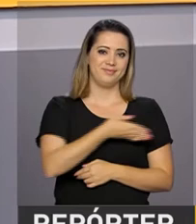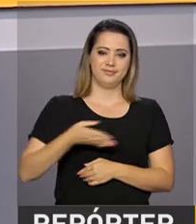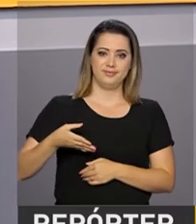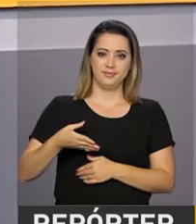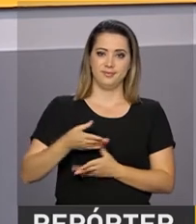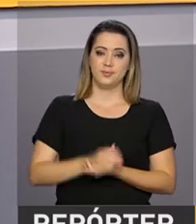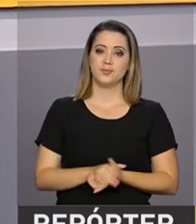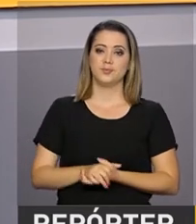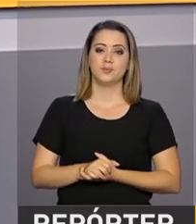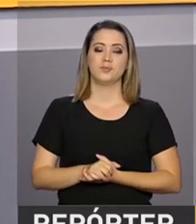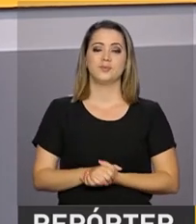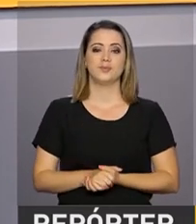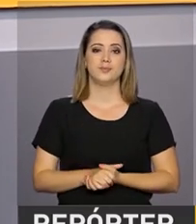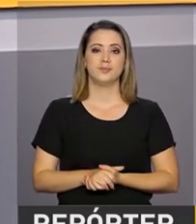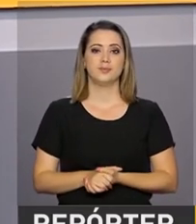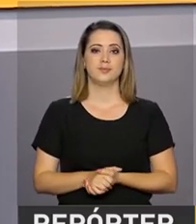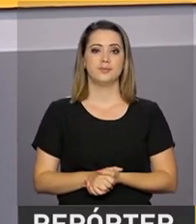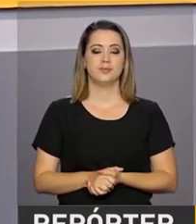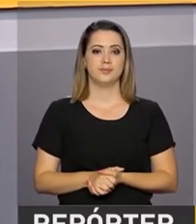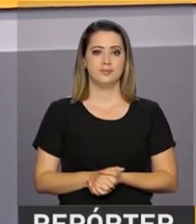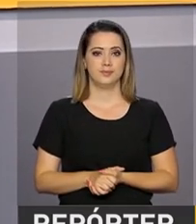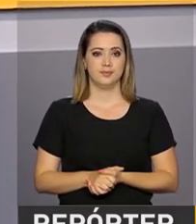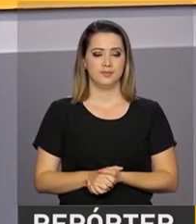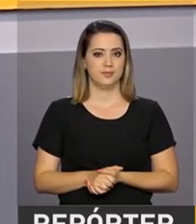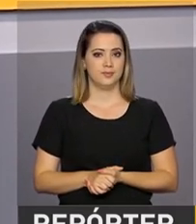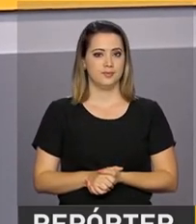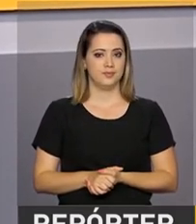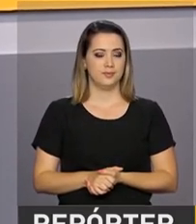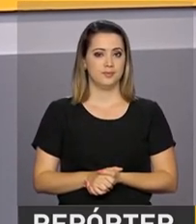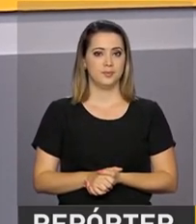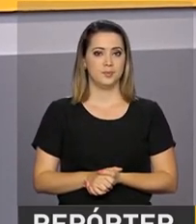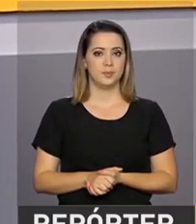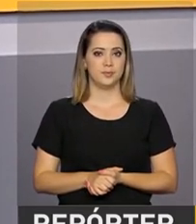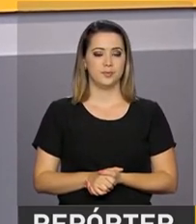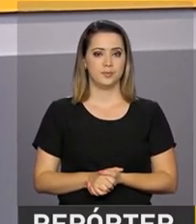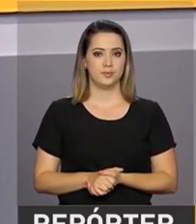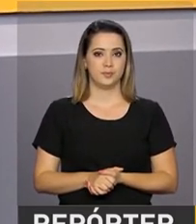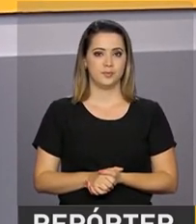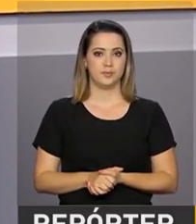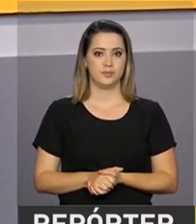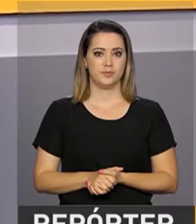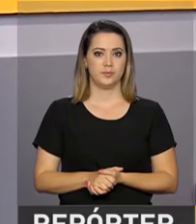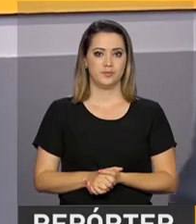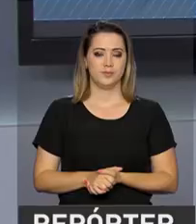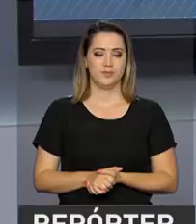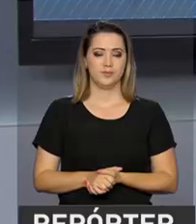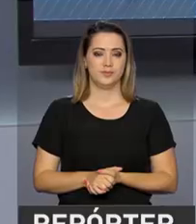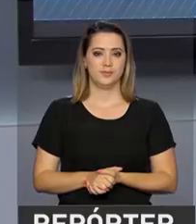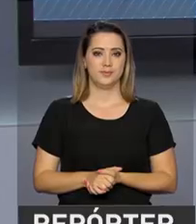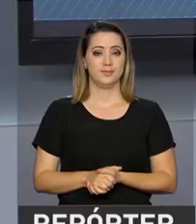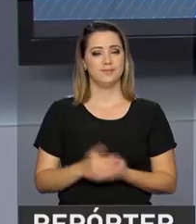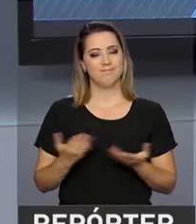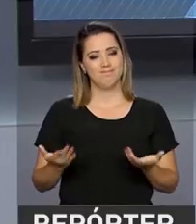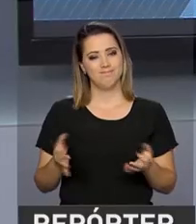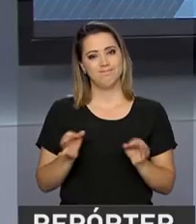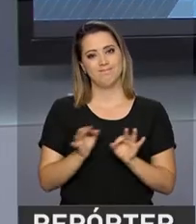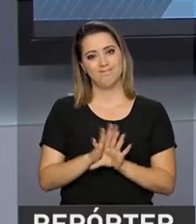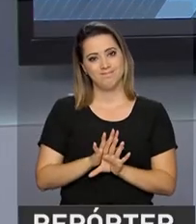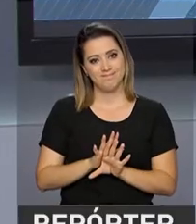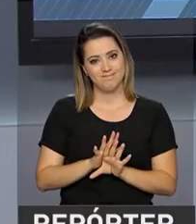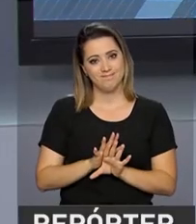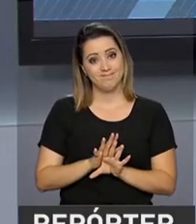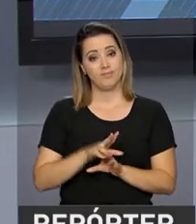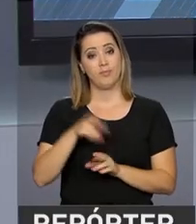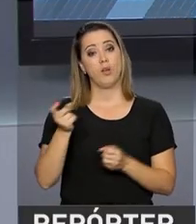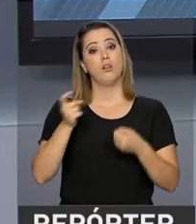www ponto relacionado de rádio ponto com.br o repórter nbr fica